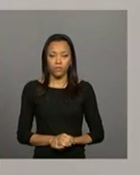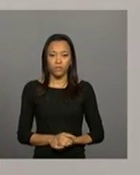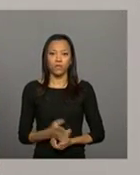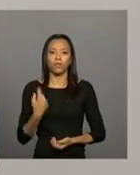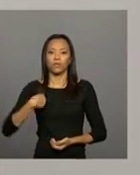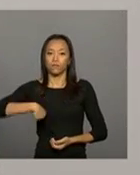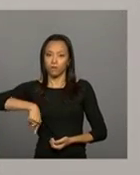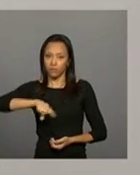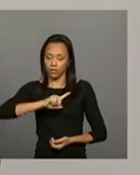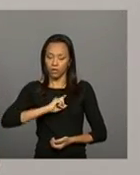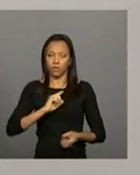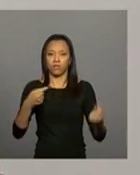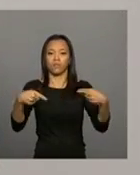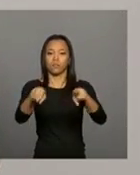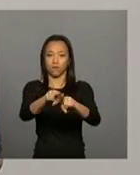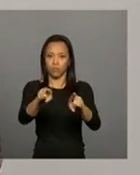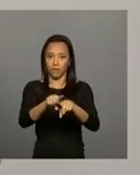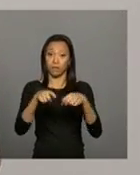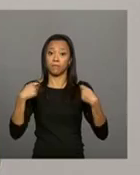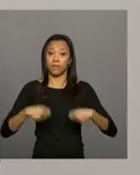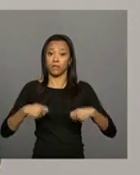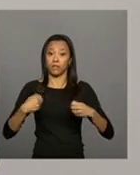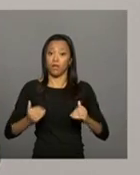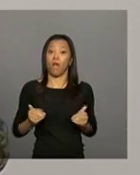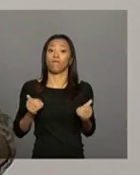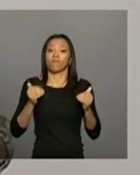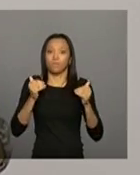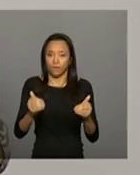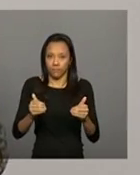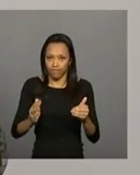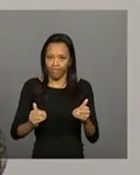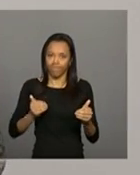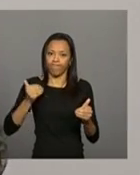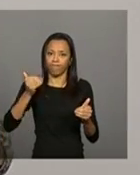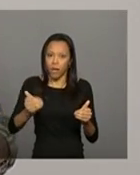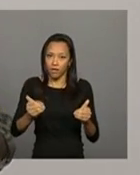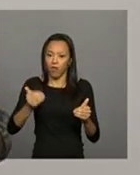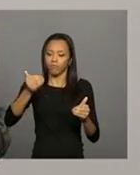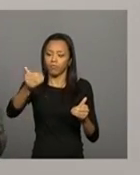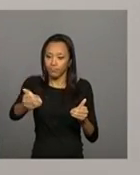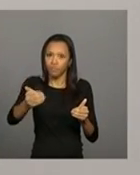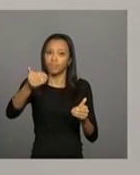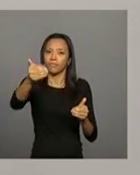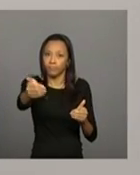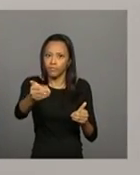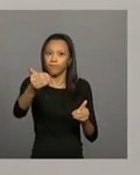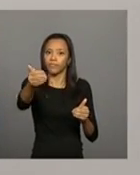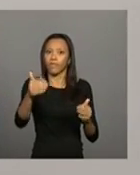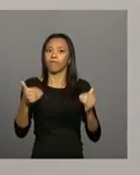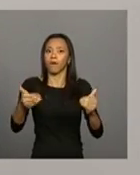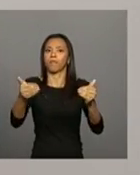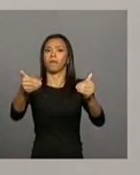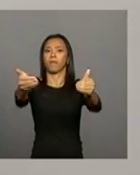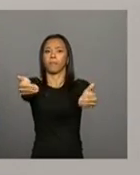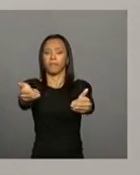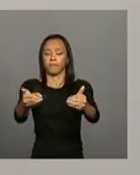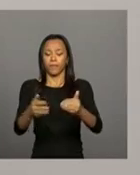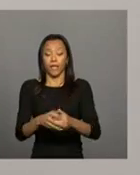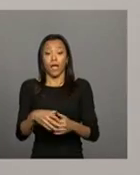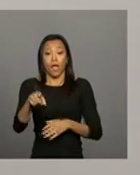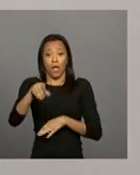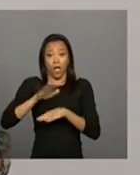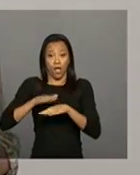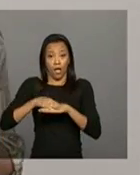nós também temos de avançar cada vez mais. A ministra Carmen Lúcia tem sugestões